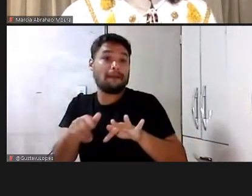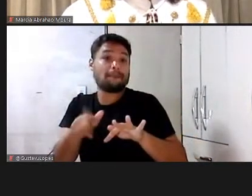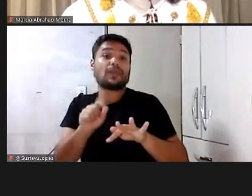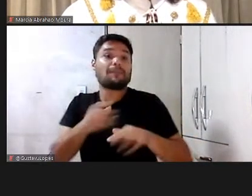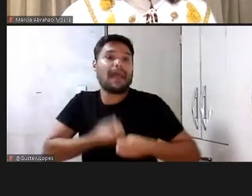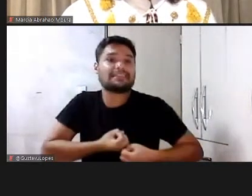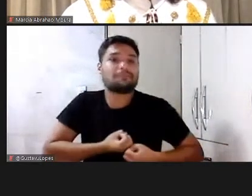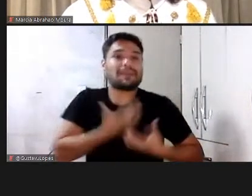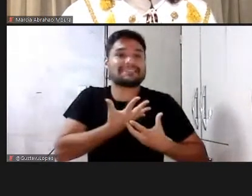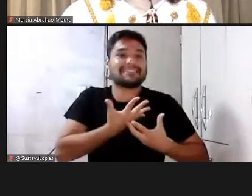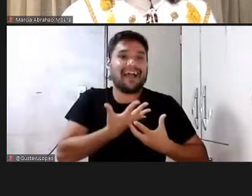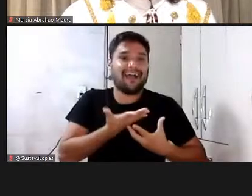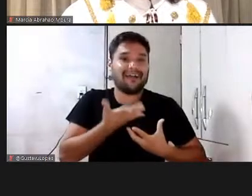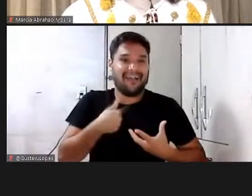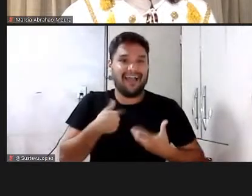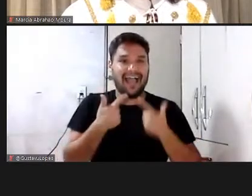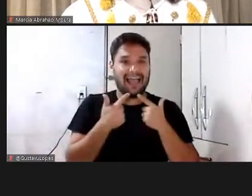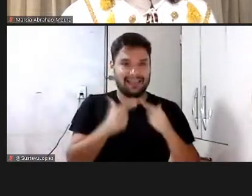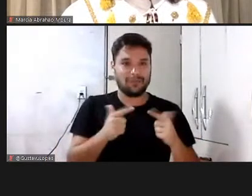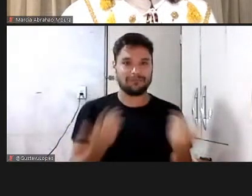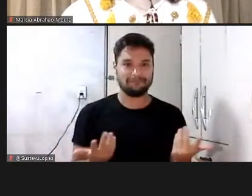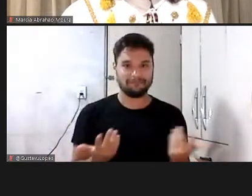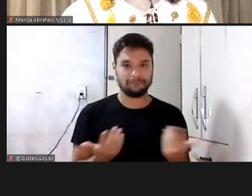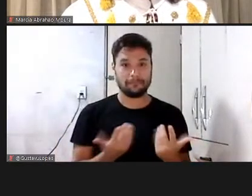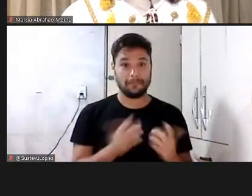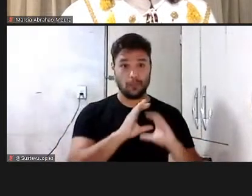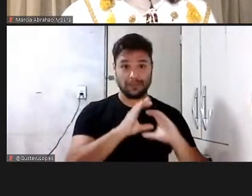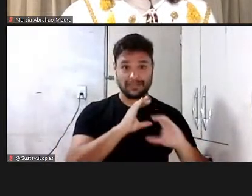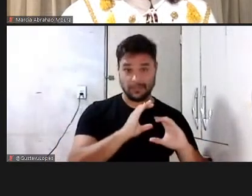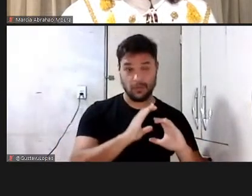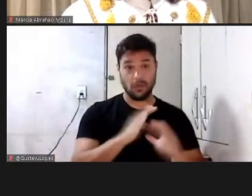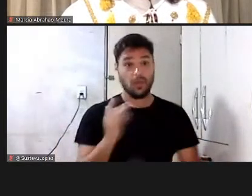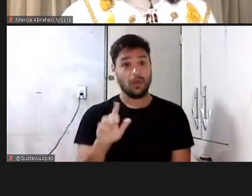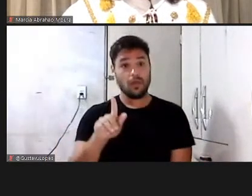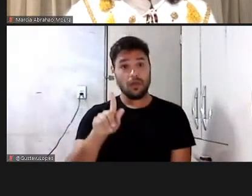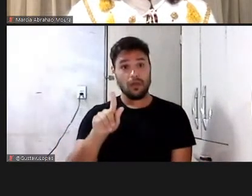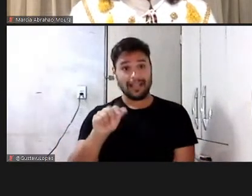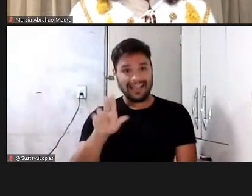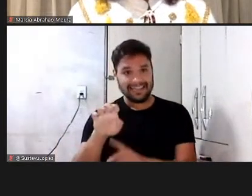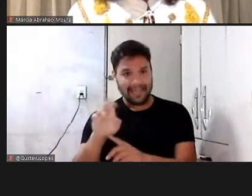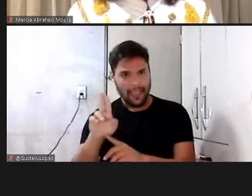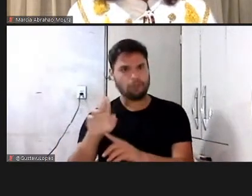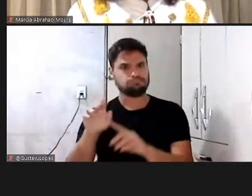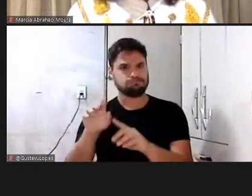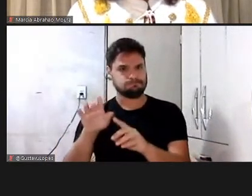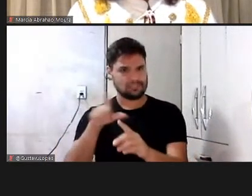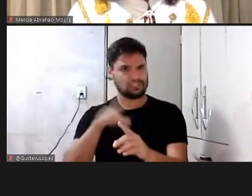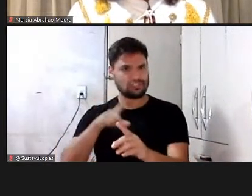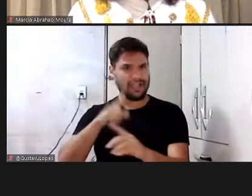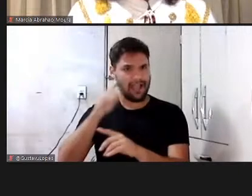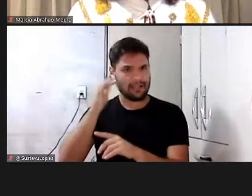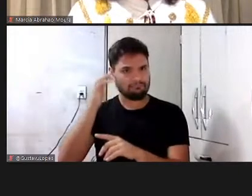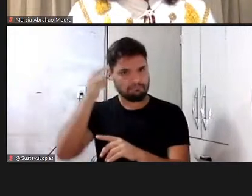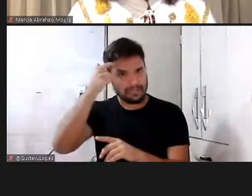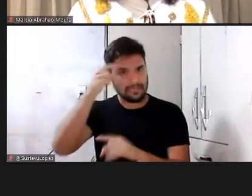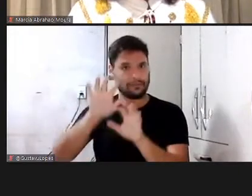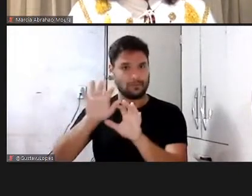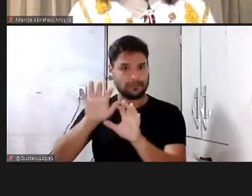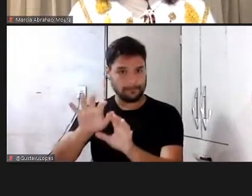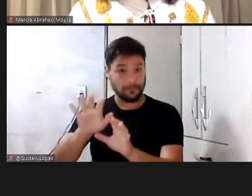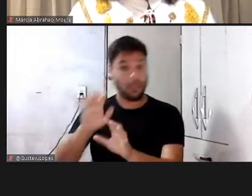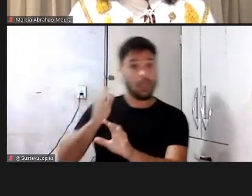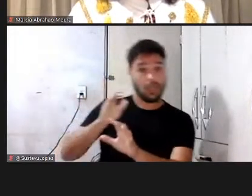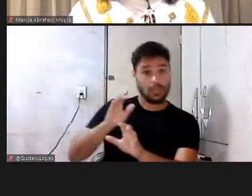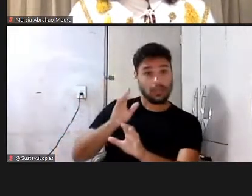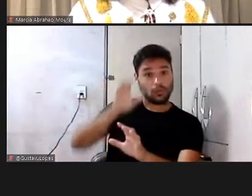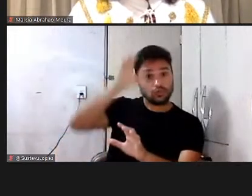da perspectiva de Galileu, fecha aspas, a partir da perspectiva de Galileu, a vertente racionalista de investigação é